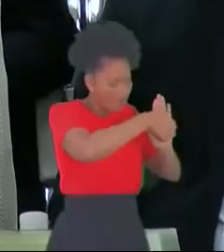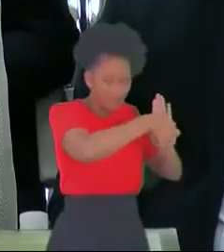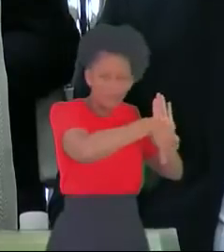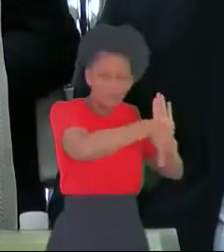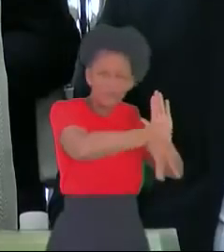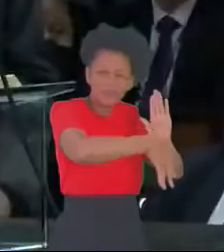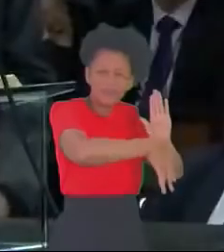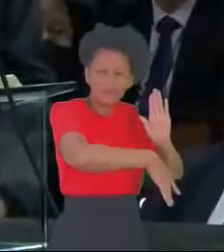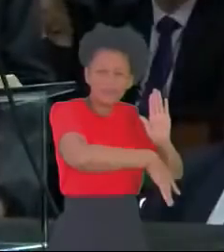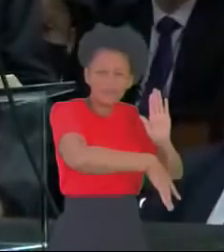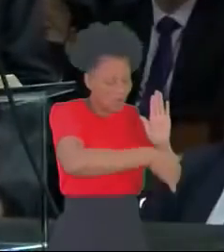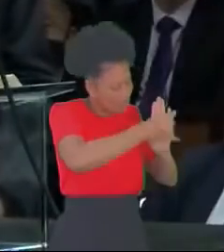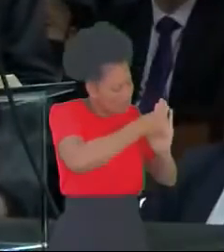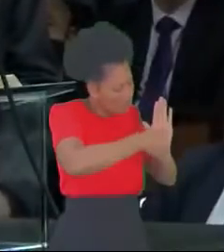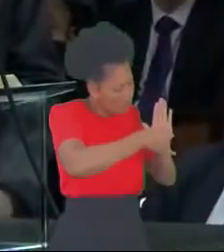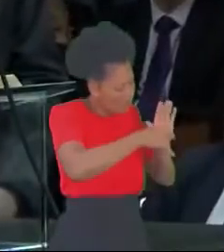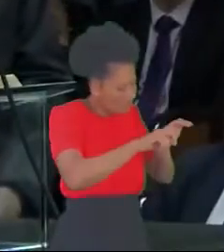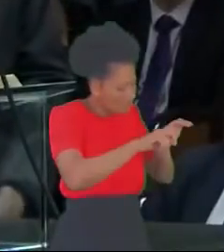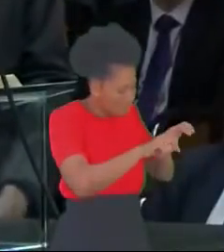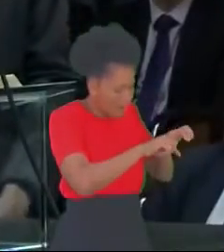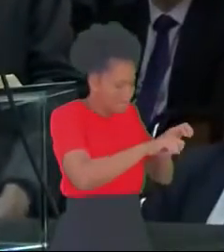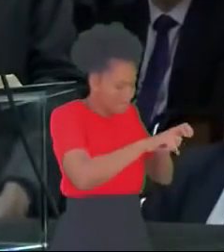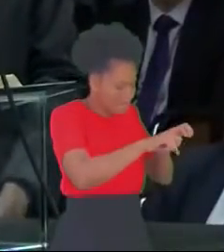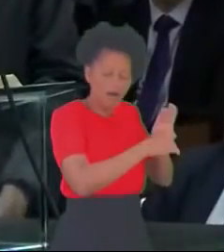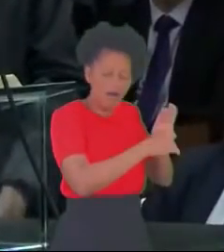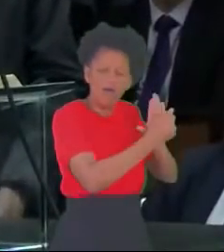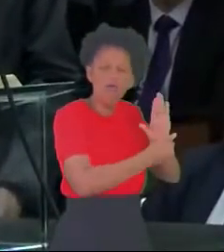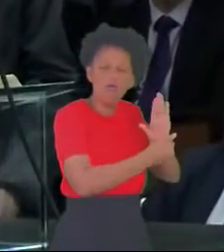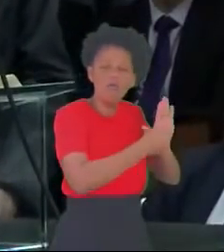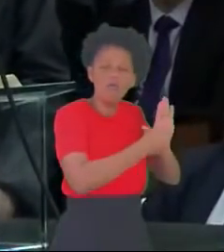deixou azeite na fechadura.